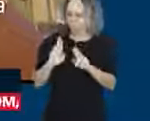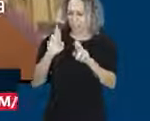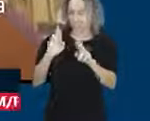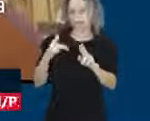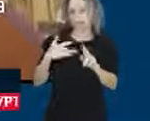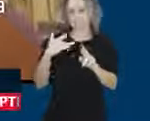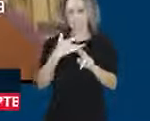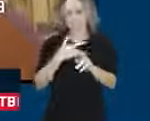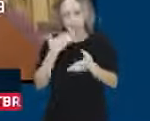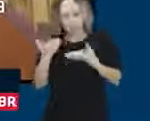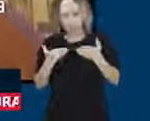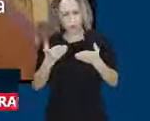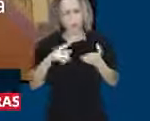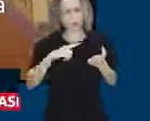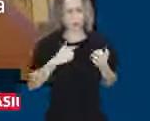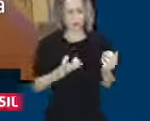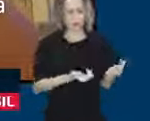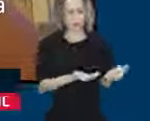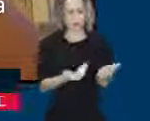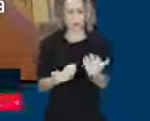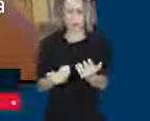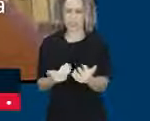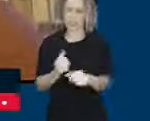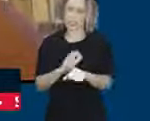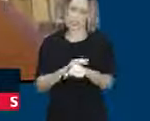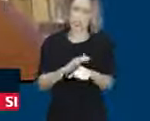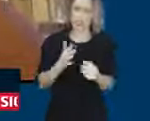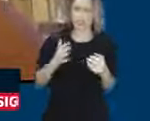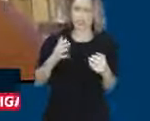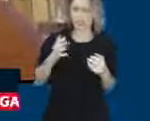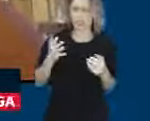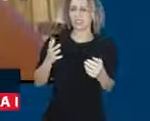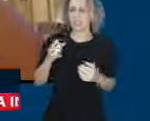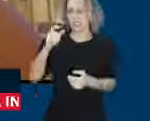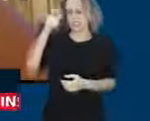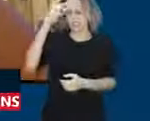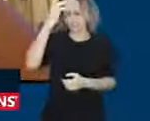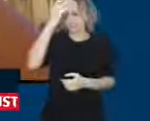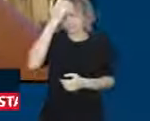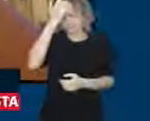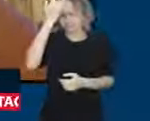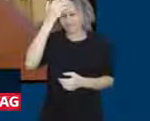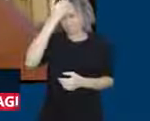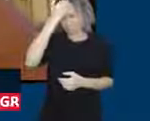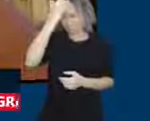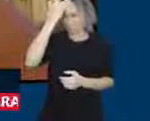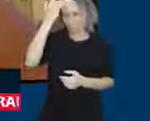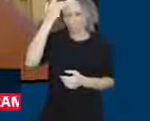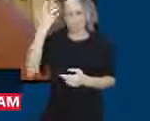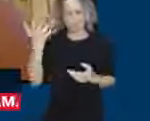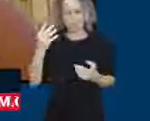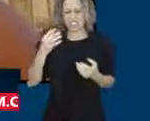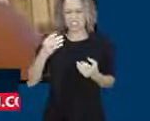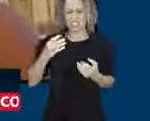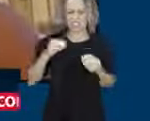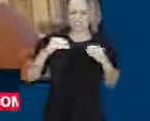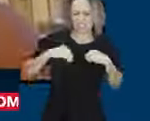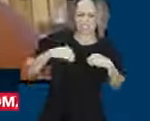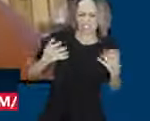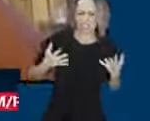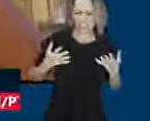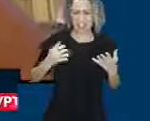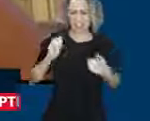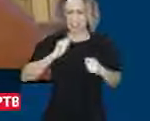uma juventude que precisa ser tratada na sua saúde mental, uma juventude que hoje sofre com a depressão, com a